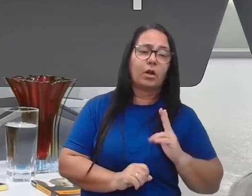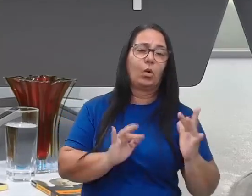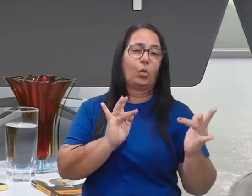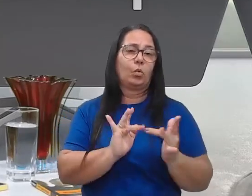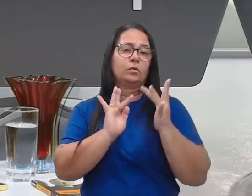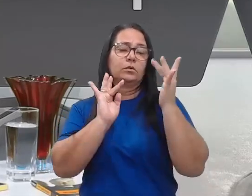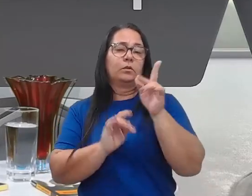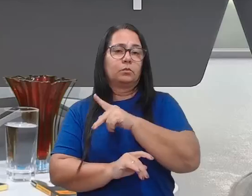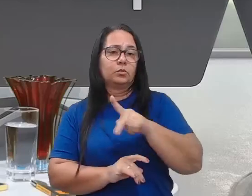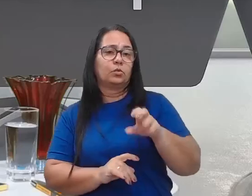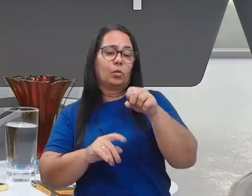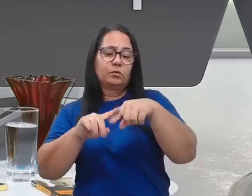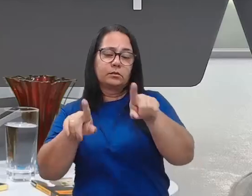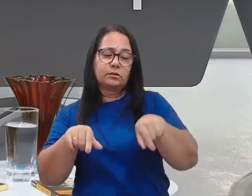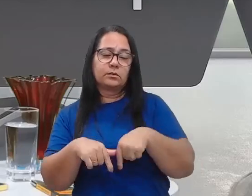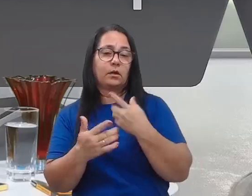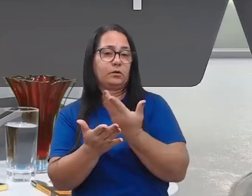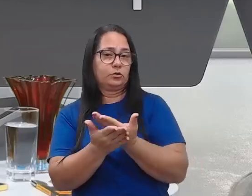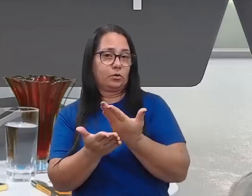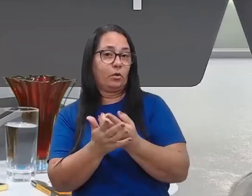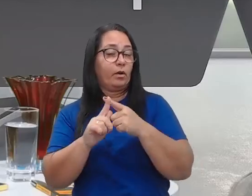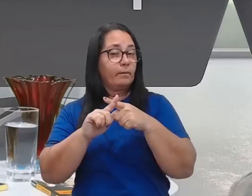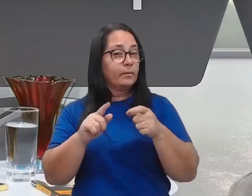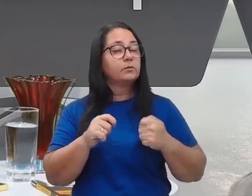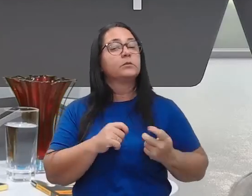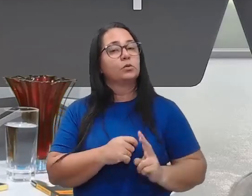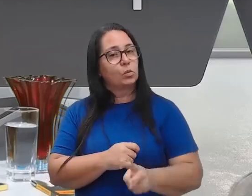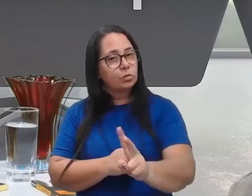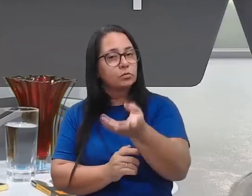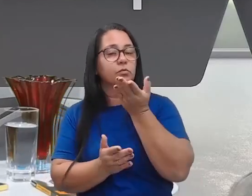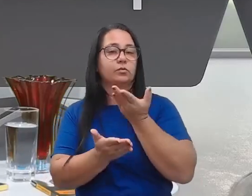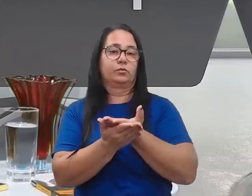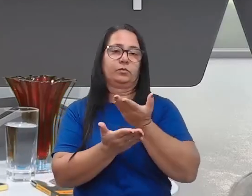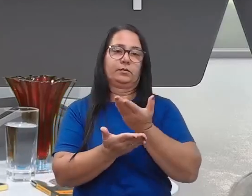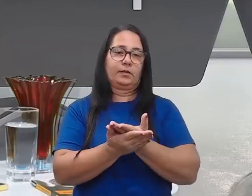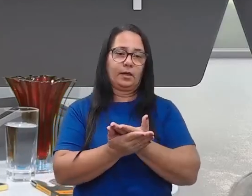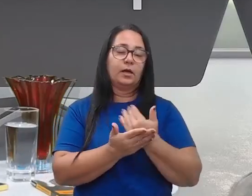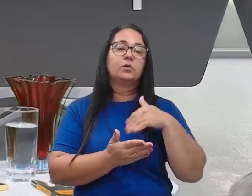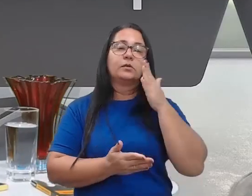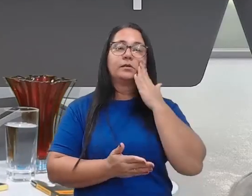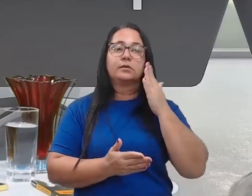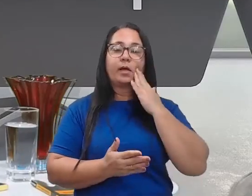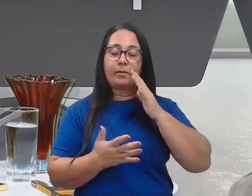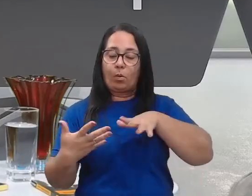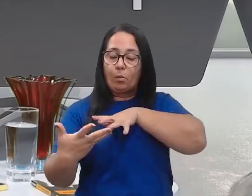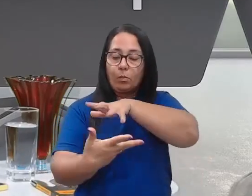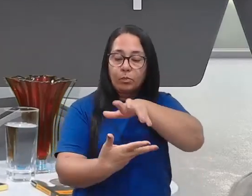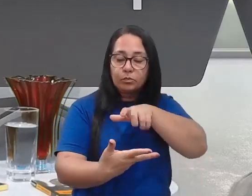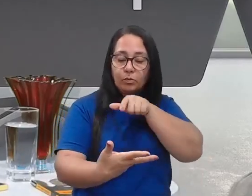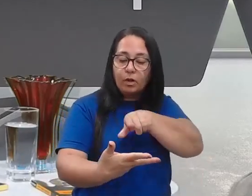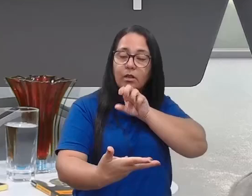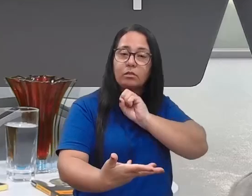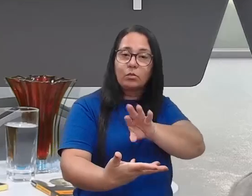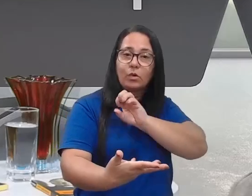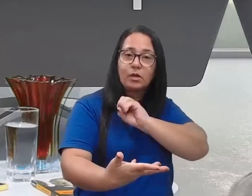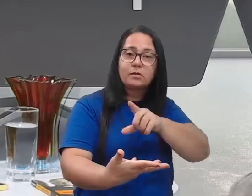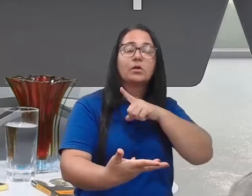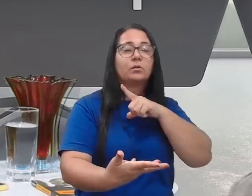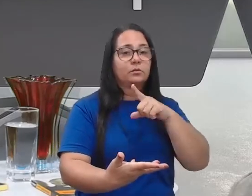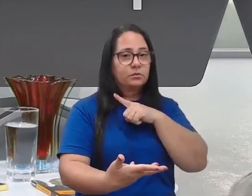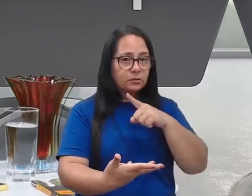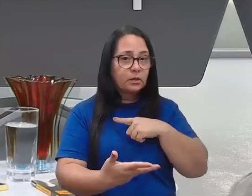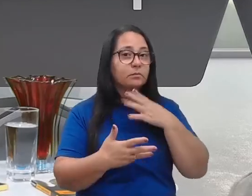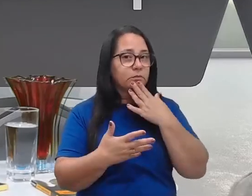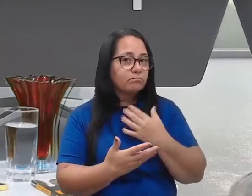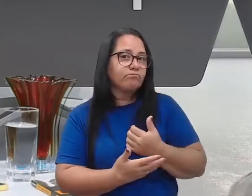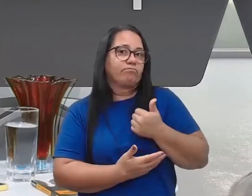aula, mas não deixem de estudar. A gente sabe que o mundo da educação, a gente tenta trazer a maior perfeição possível, né? O que